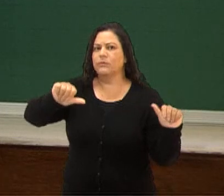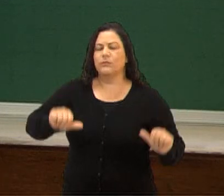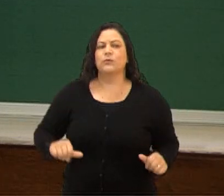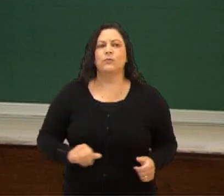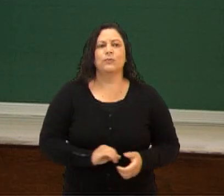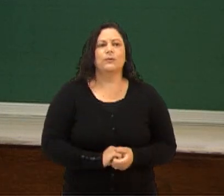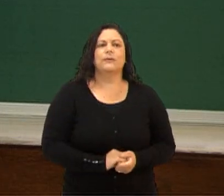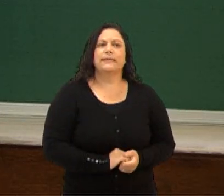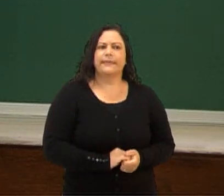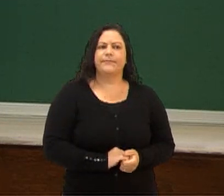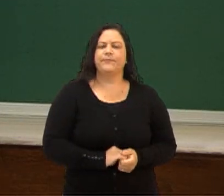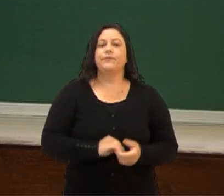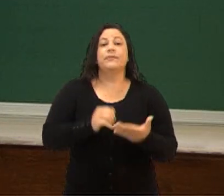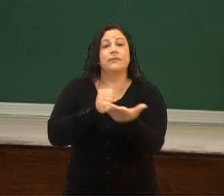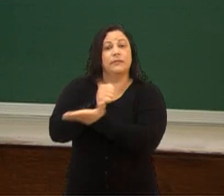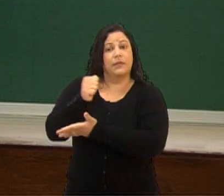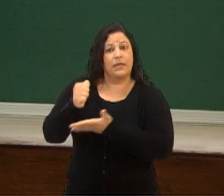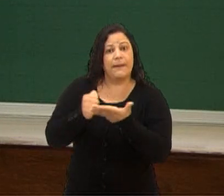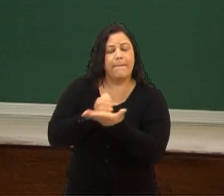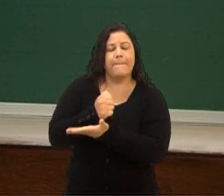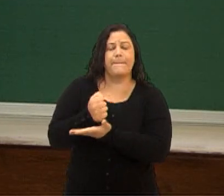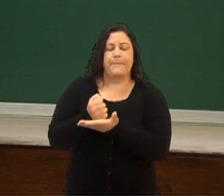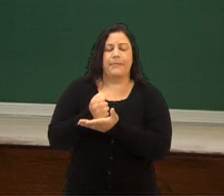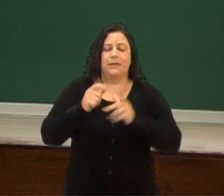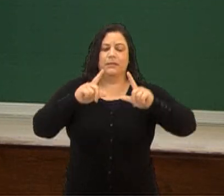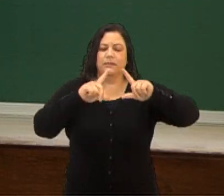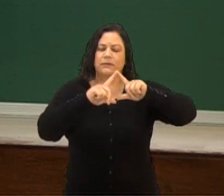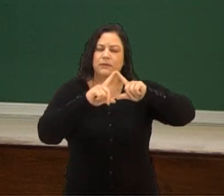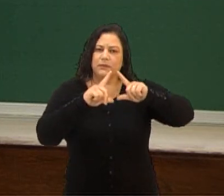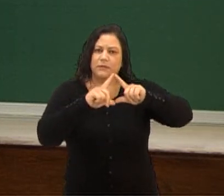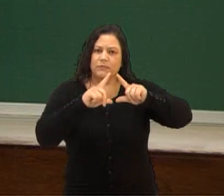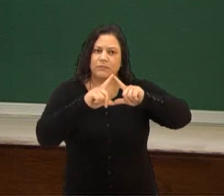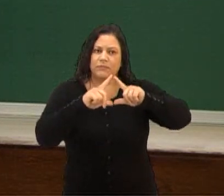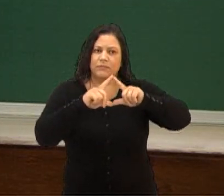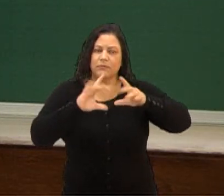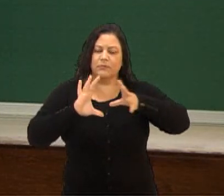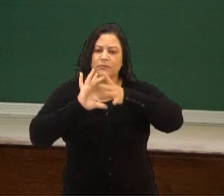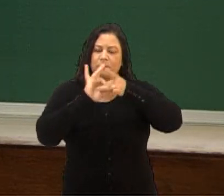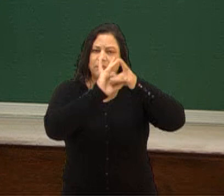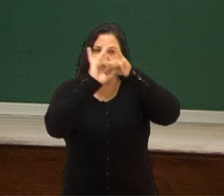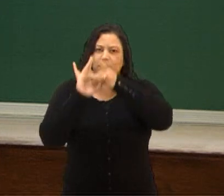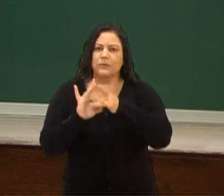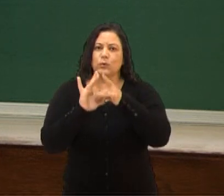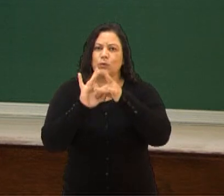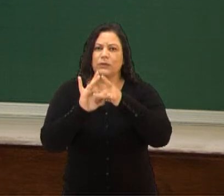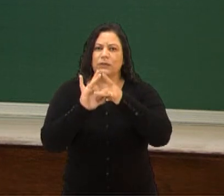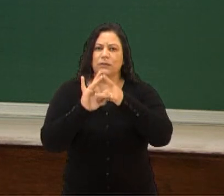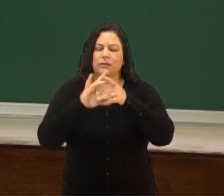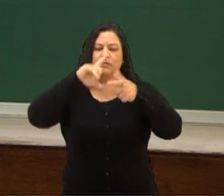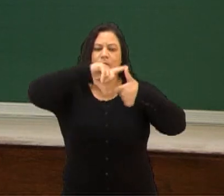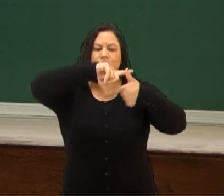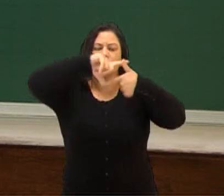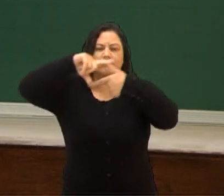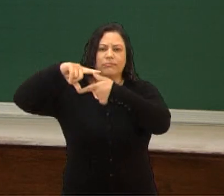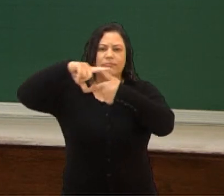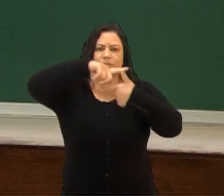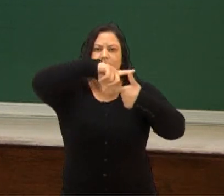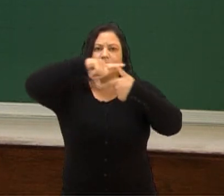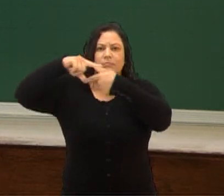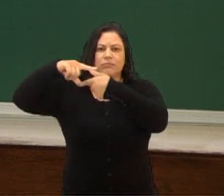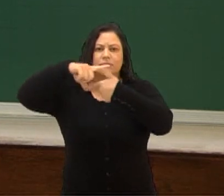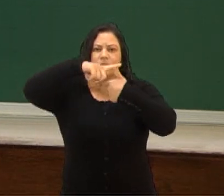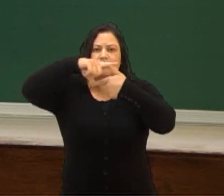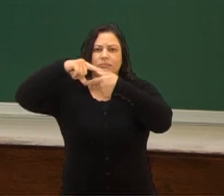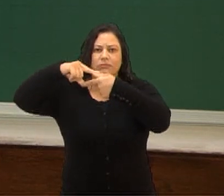ter base triangular unida por retângulos. Então você